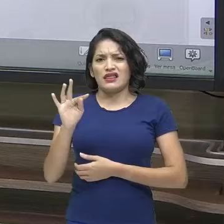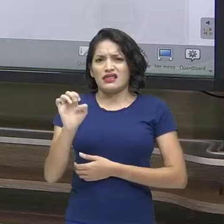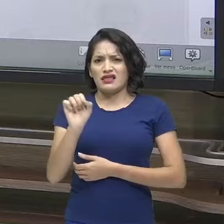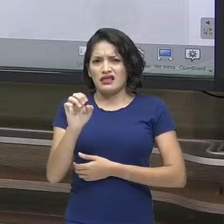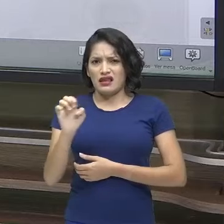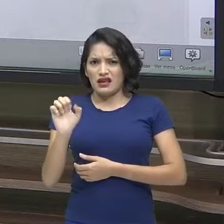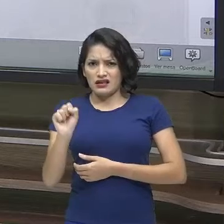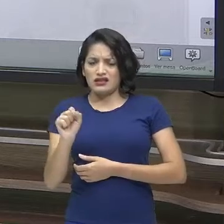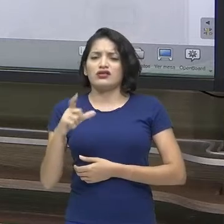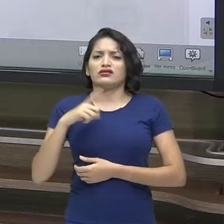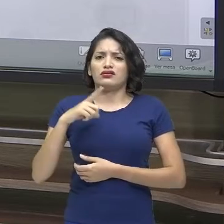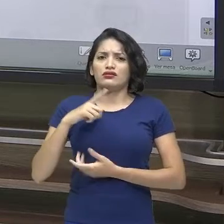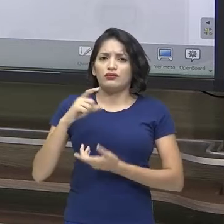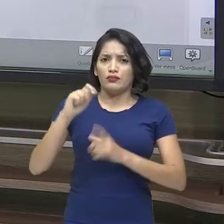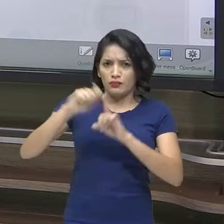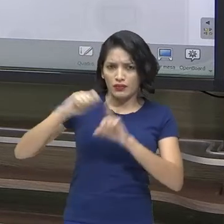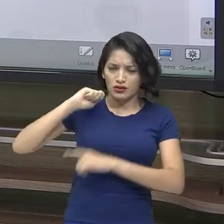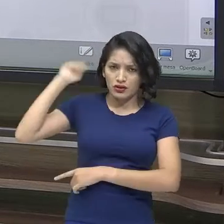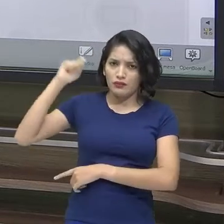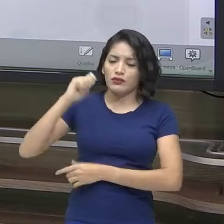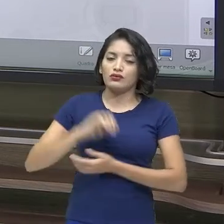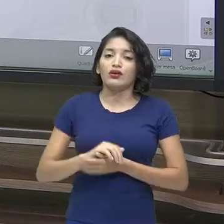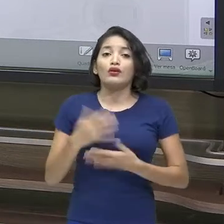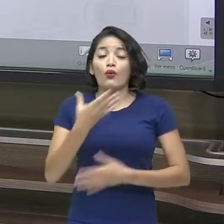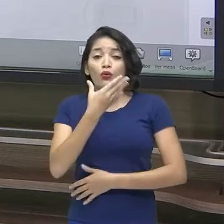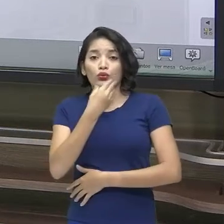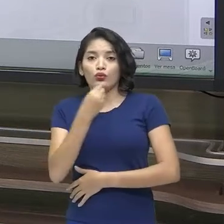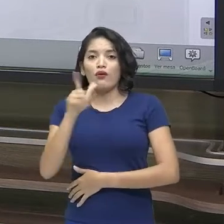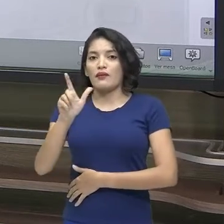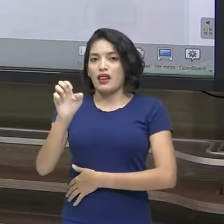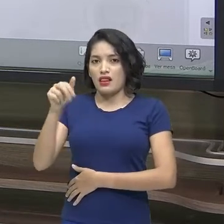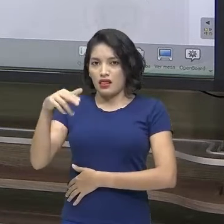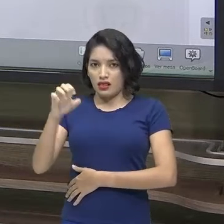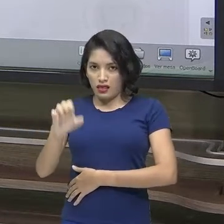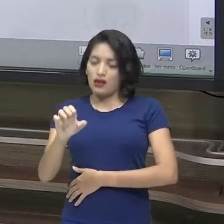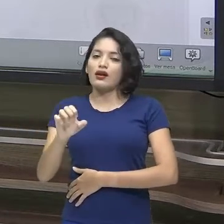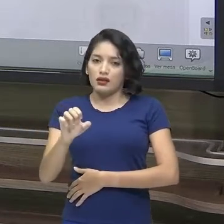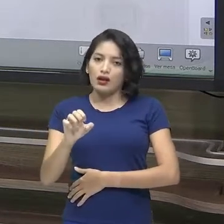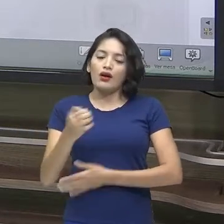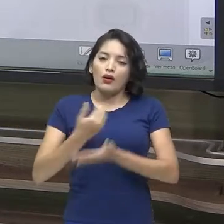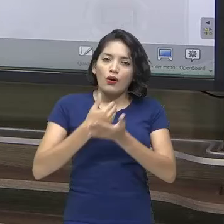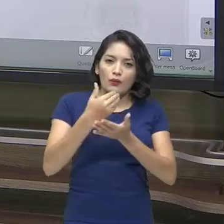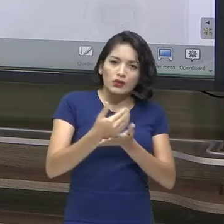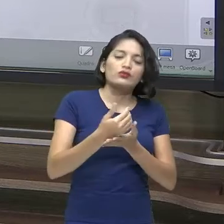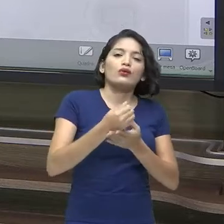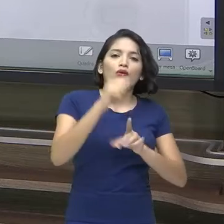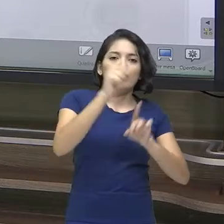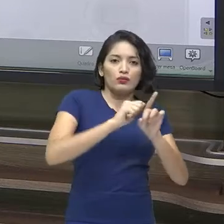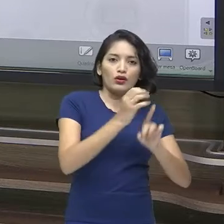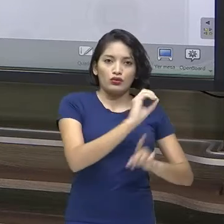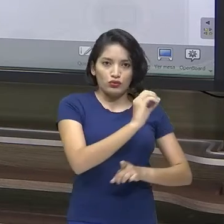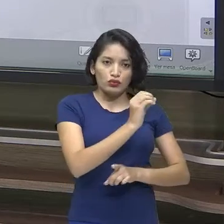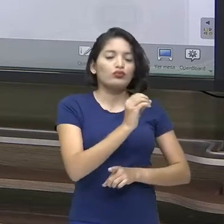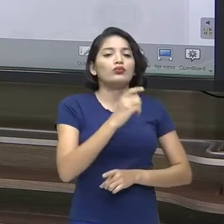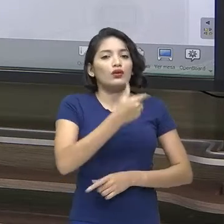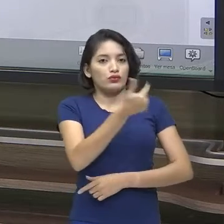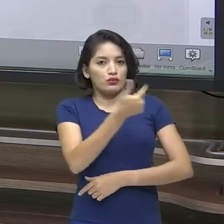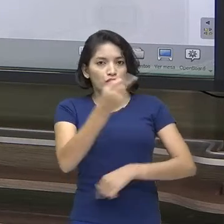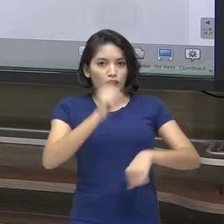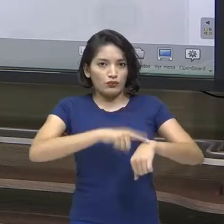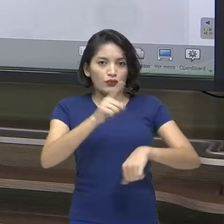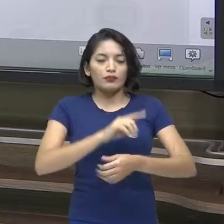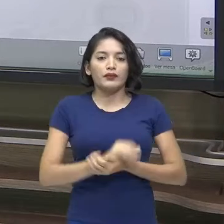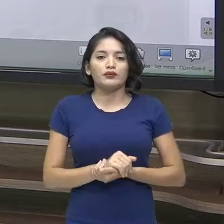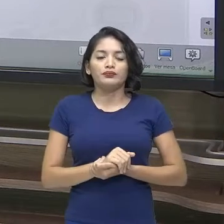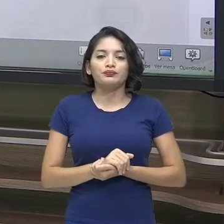Lenin começa a projetar esse processo que vai acalhar lá no mês de outubro, que é o segundo momento da Revolução. Então, nas Teses